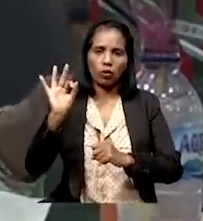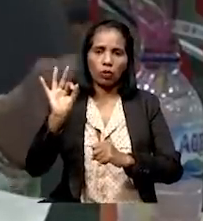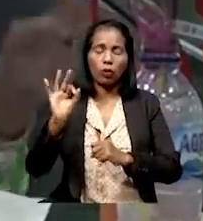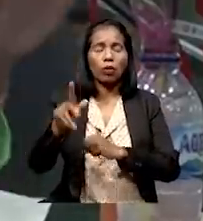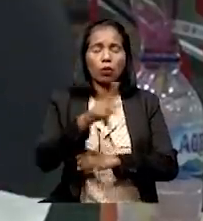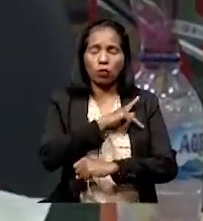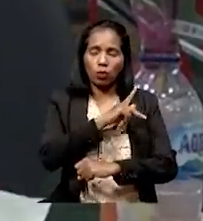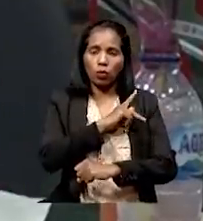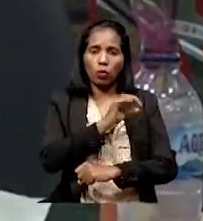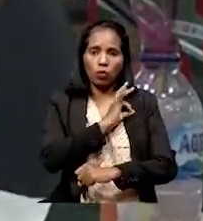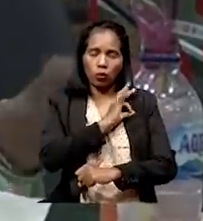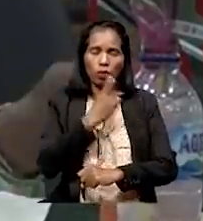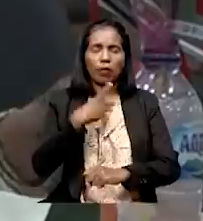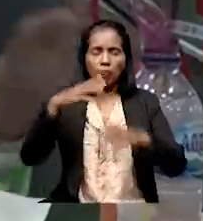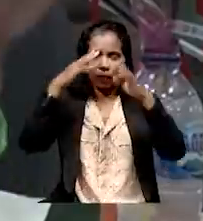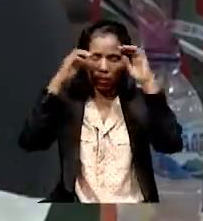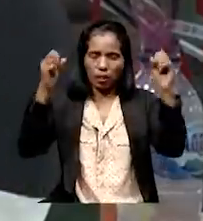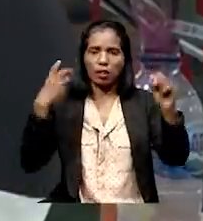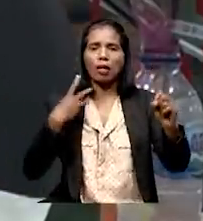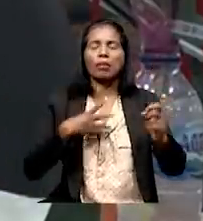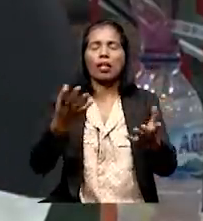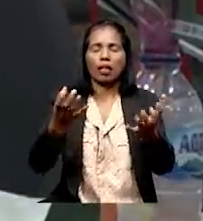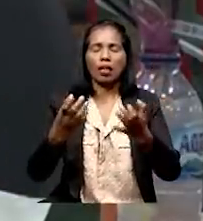presidente ato ame akara khatene amnia